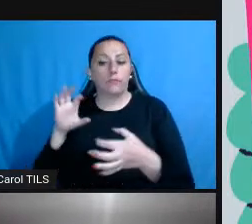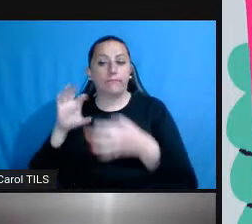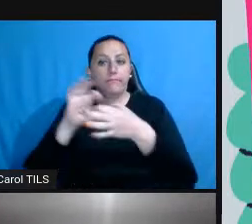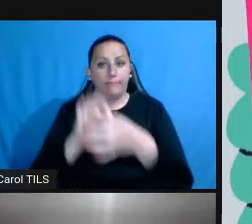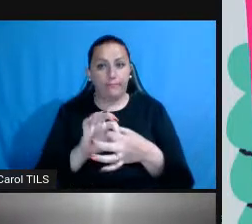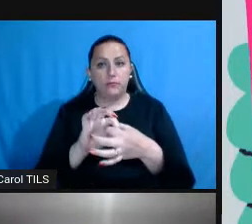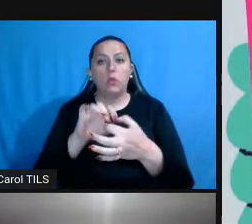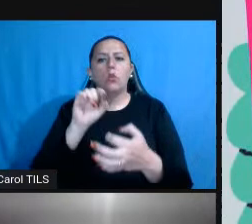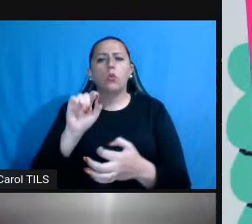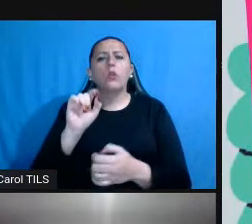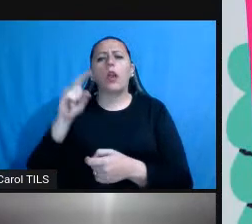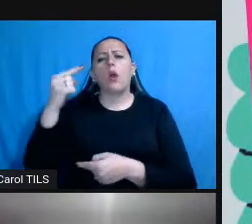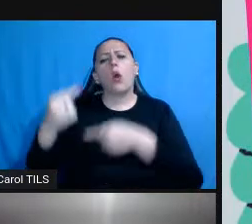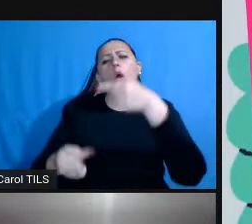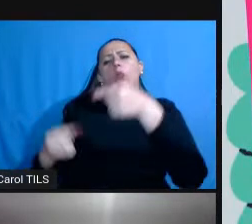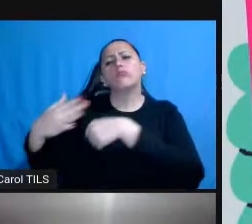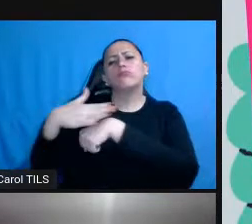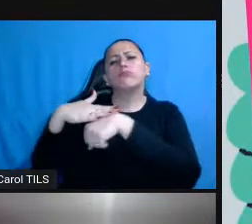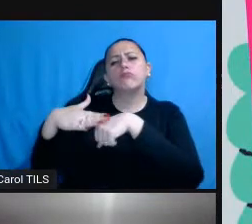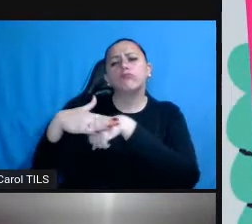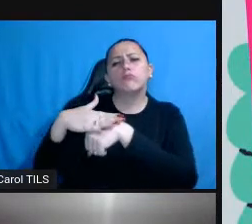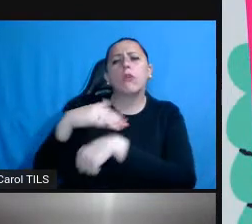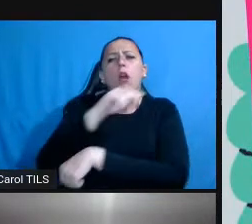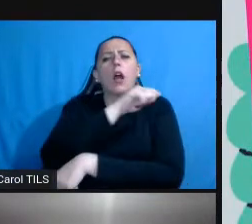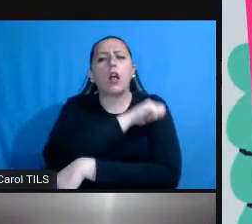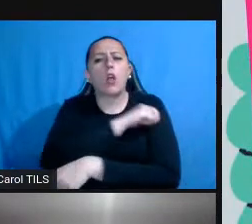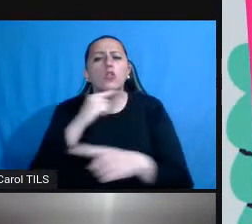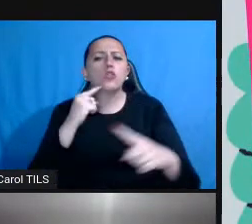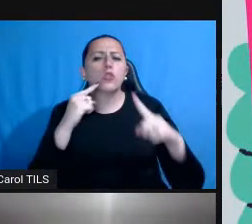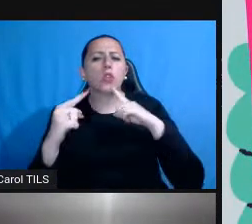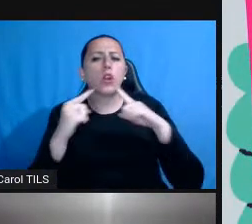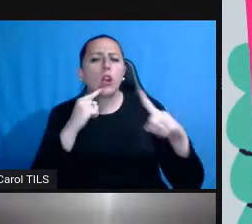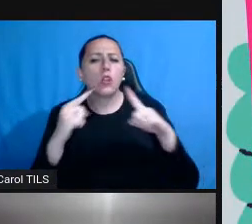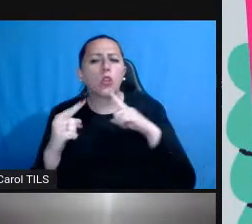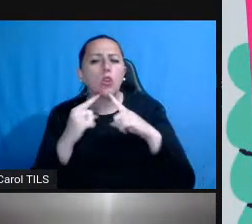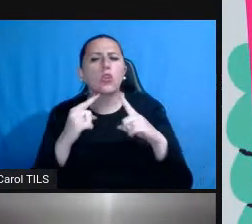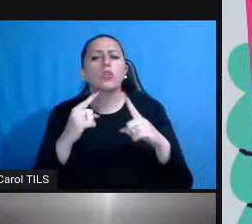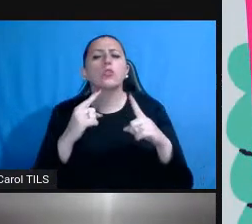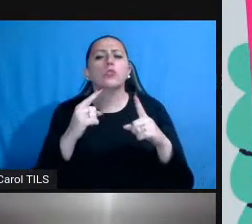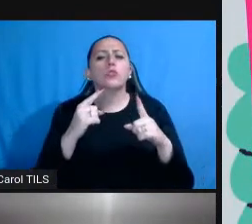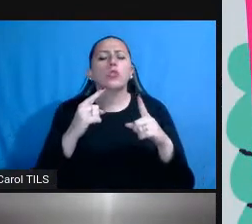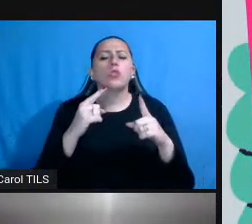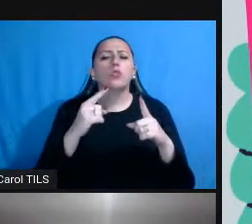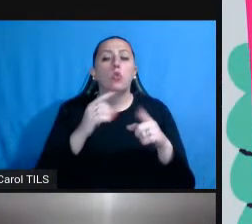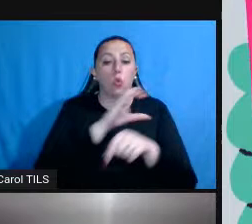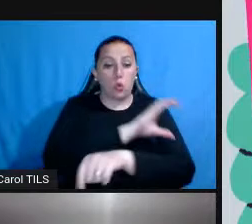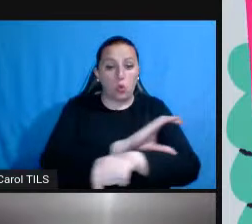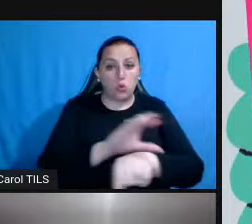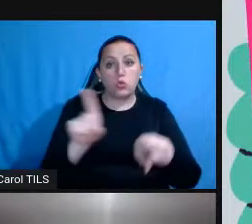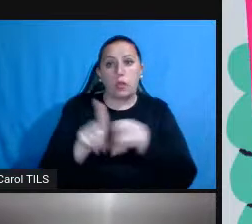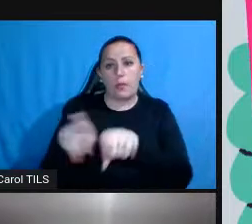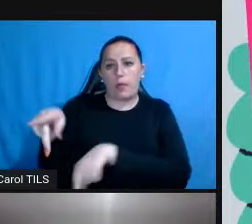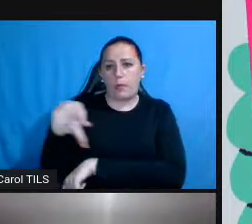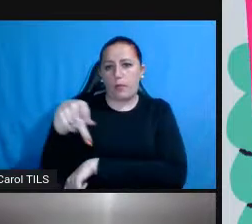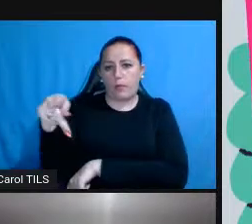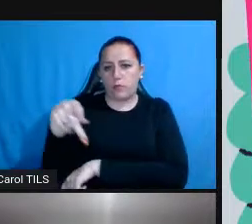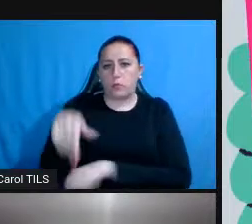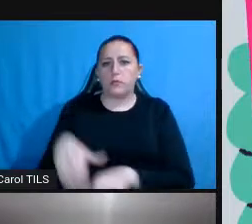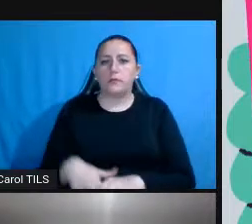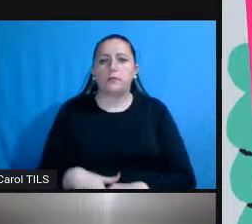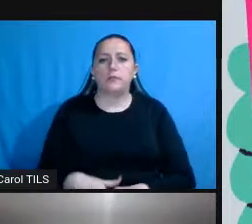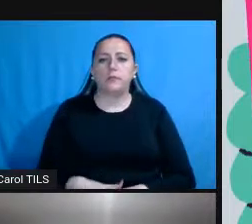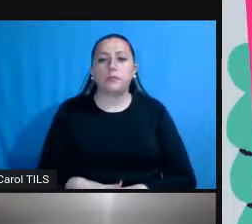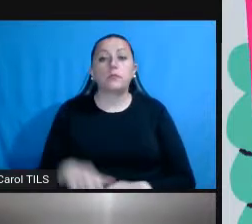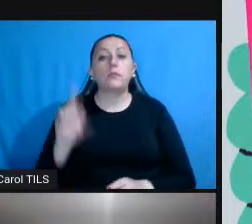uma conversa dos estudantes com coordenadores de curso e professores. Tá? Então, assim, vai ser por